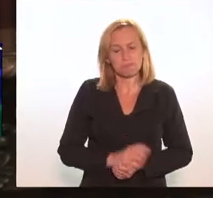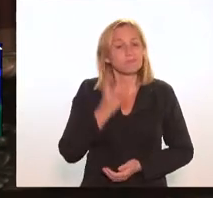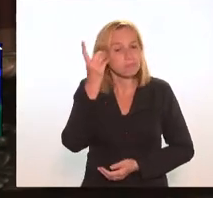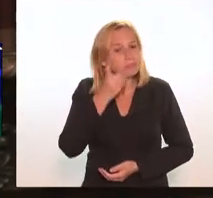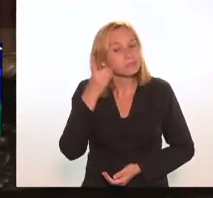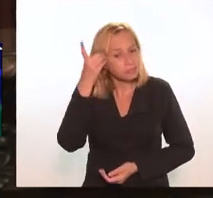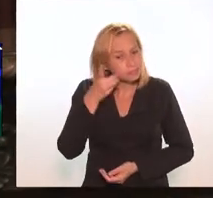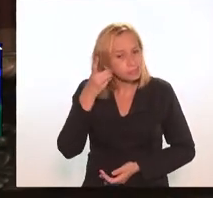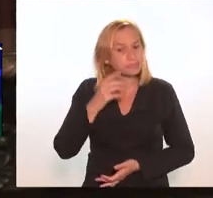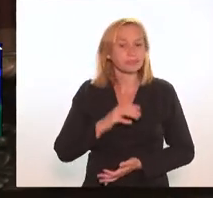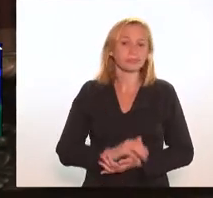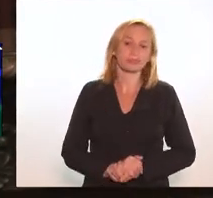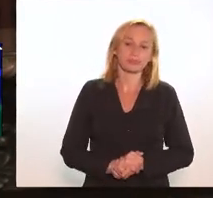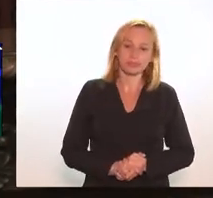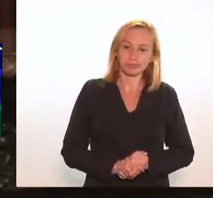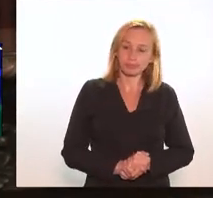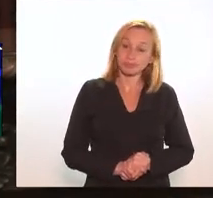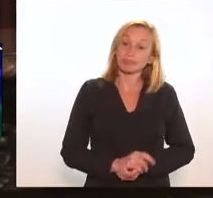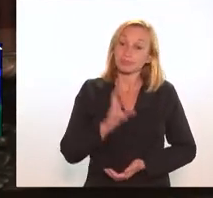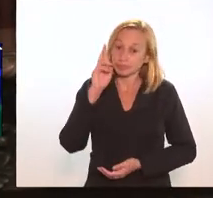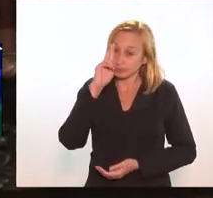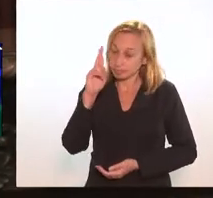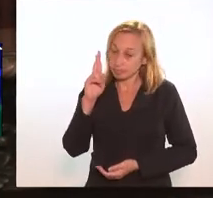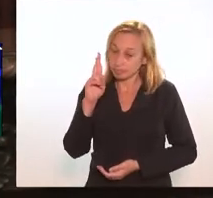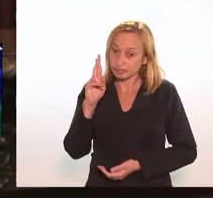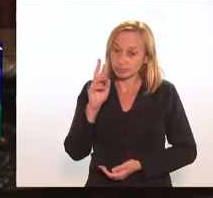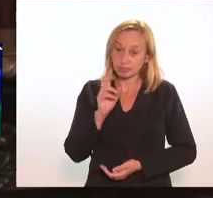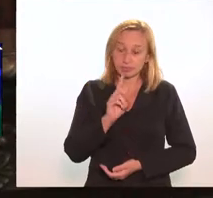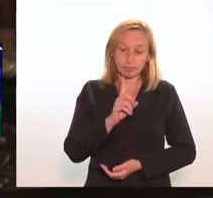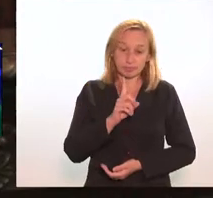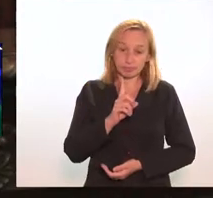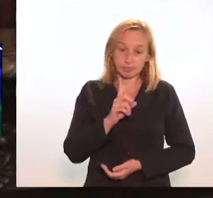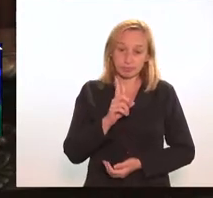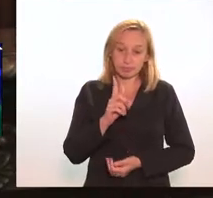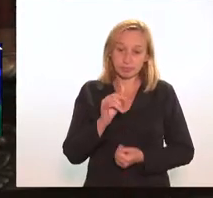Deputado, o senhor não está enganando ninguém.